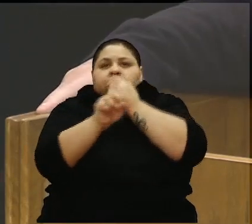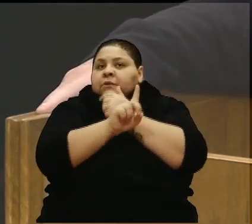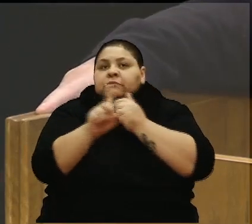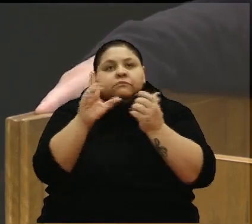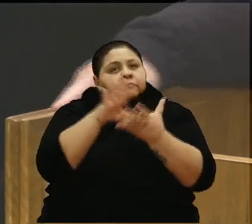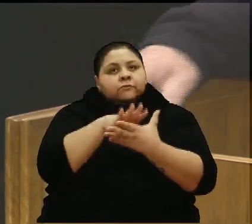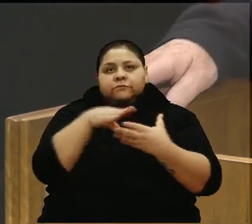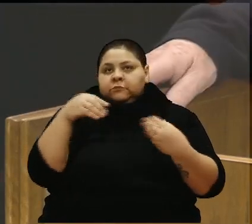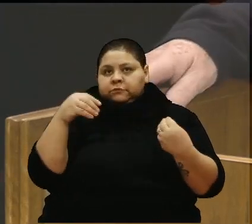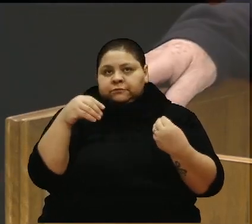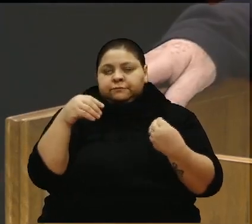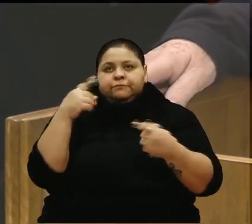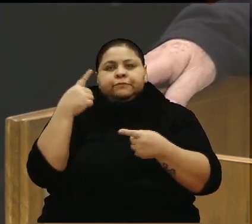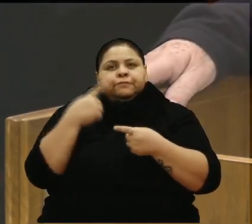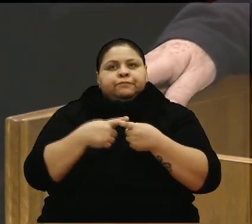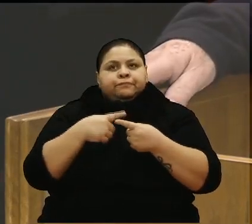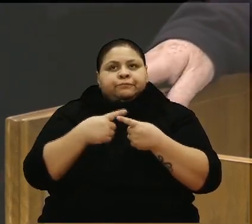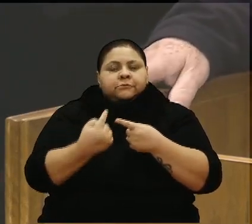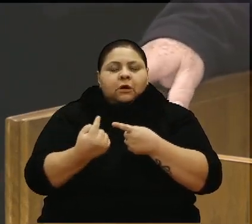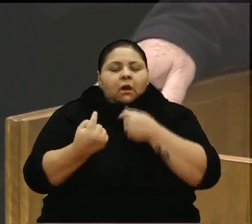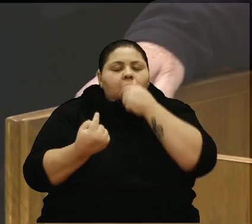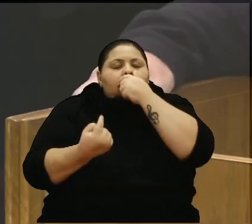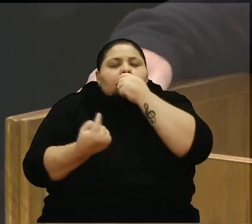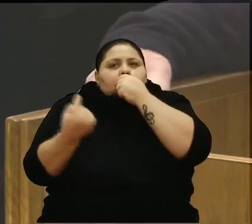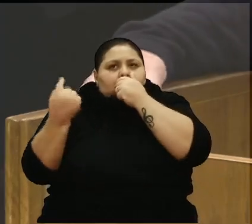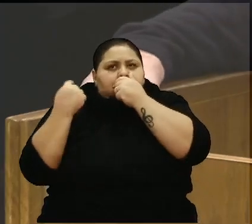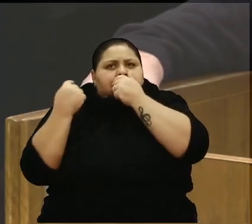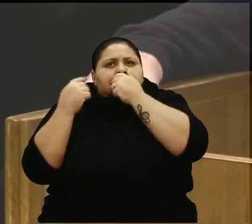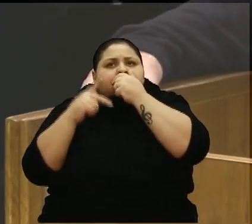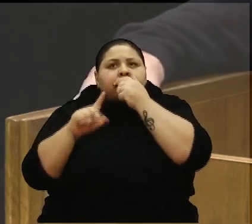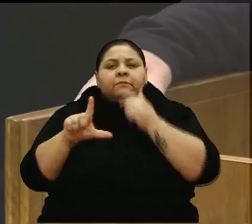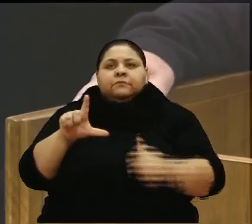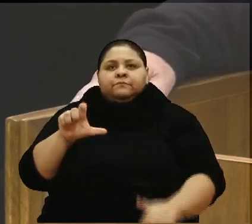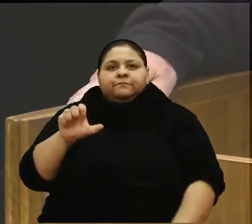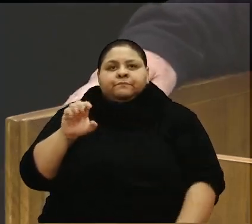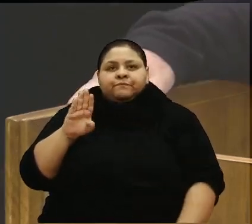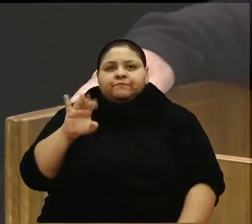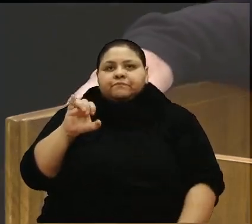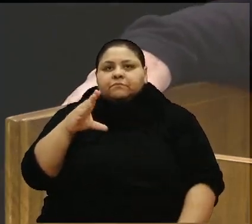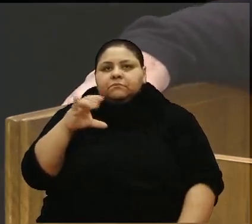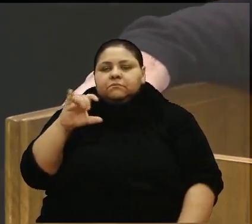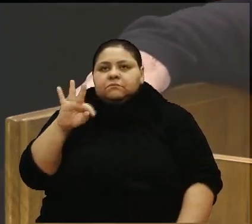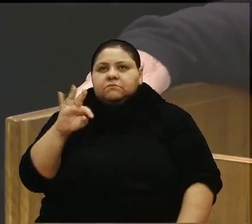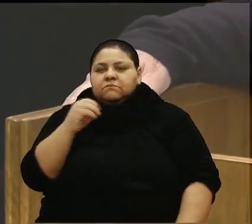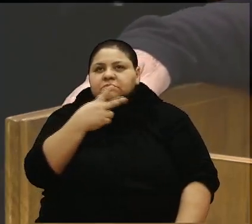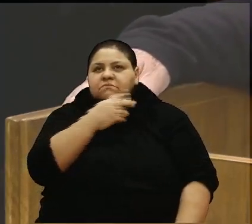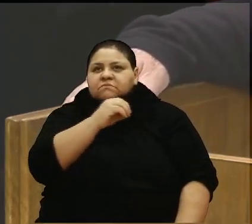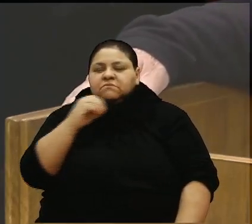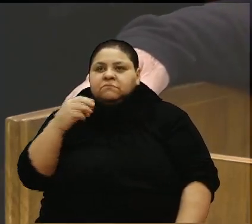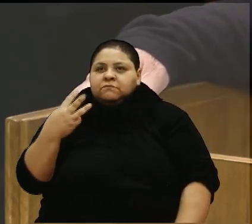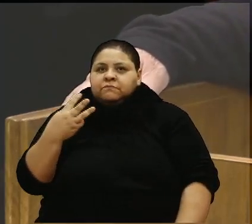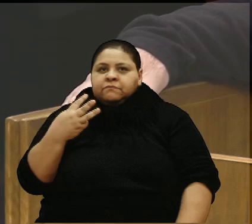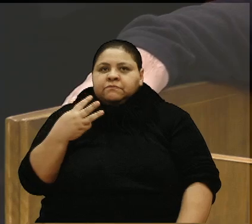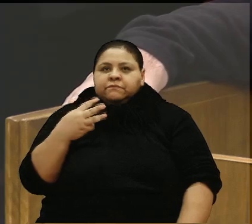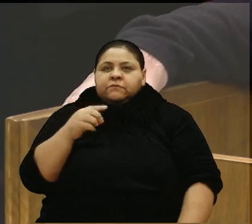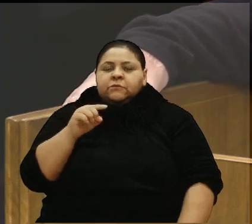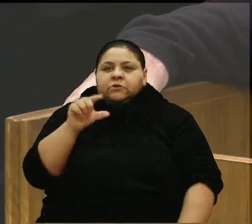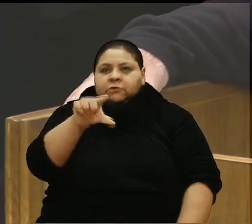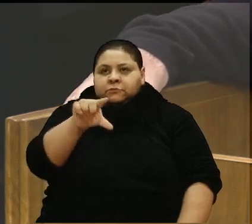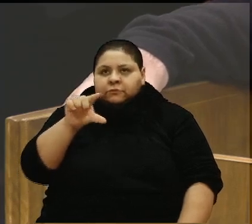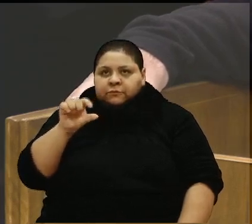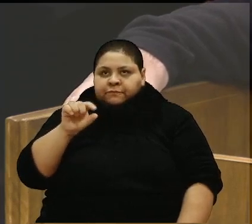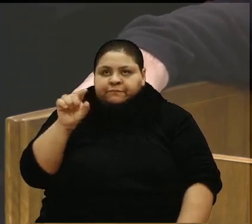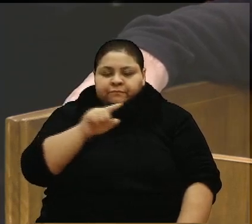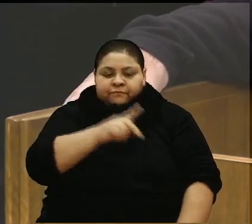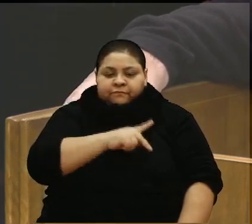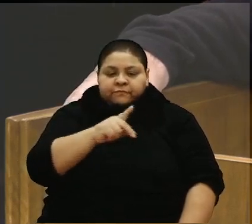existir. Porque se lá no plebiscito de 93 se definiu que o regime seria presidencialista,